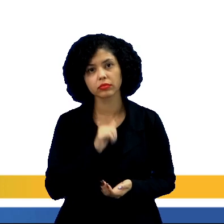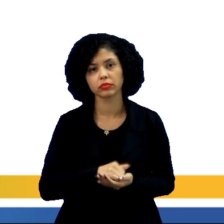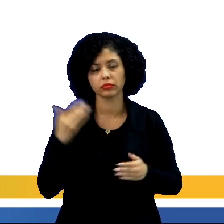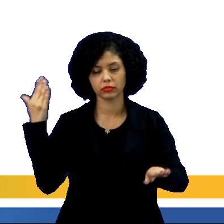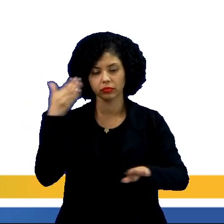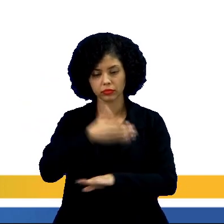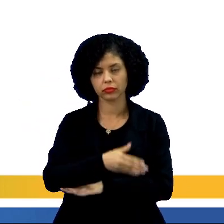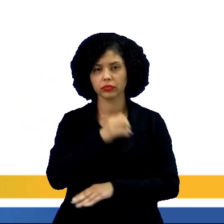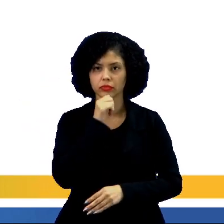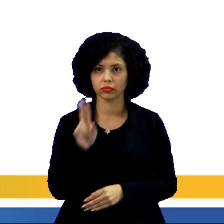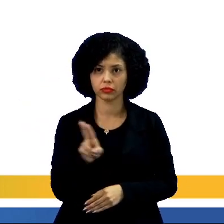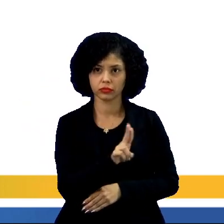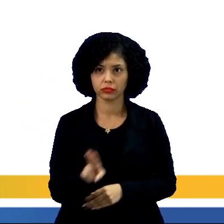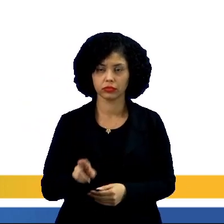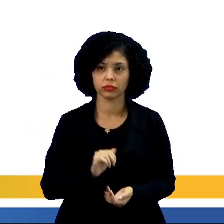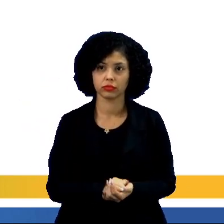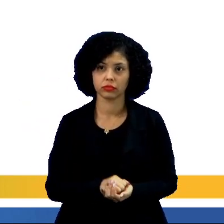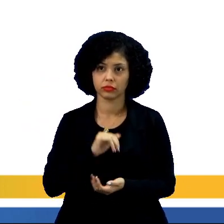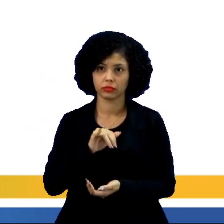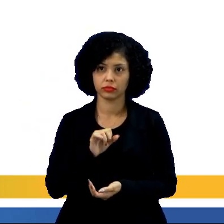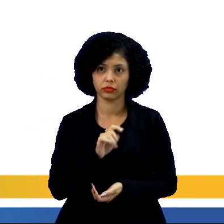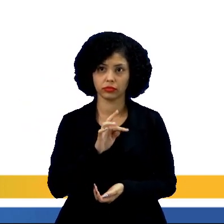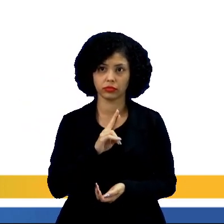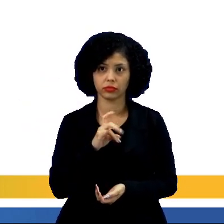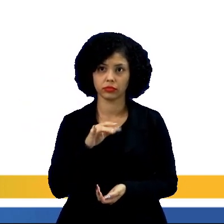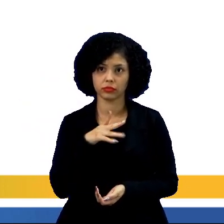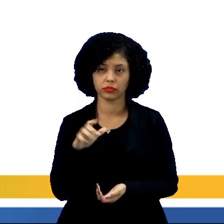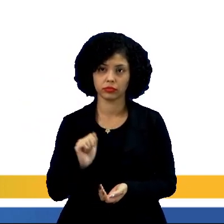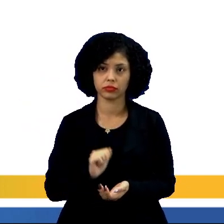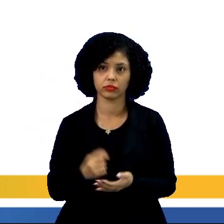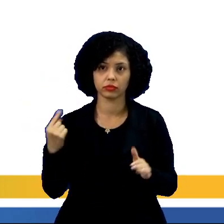atravesse. Isso é chamado de interceptação,